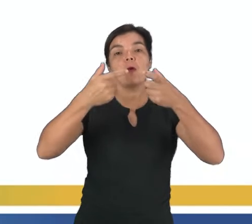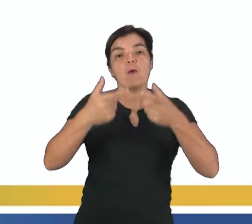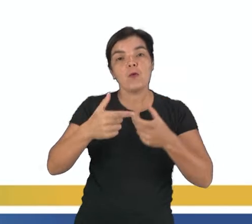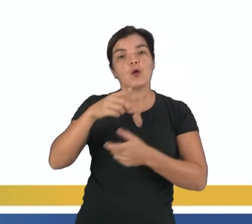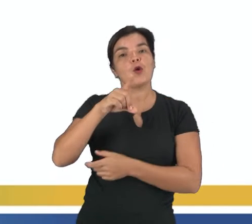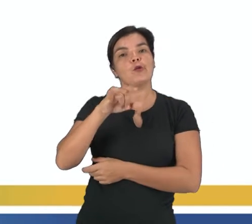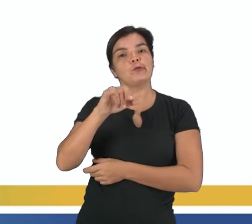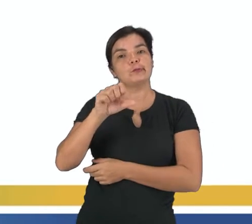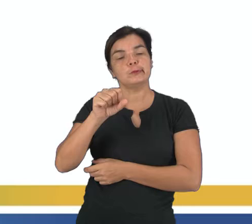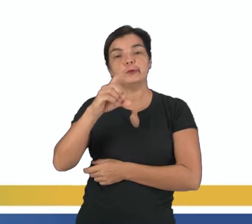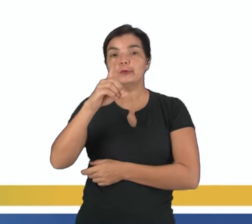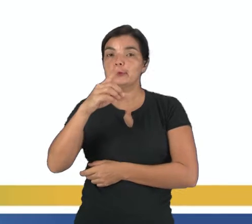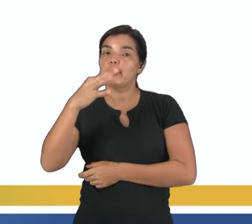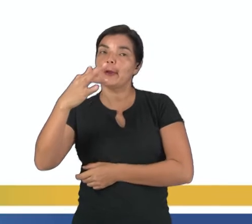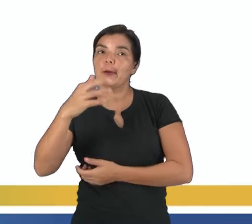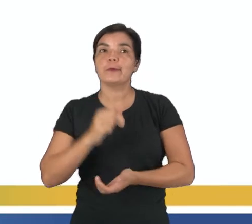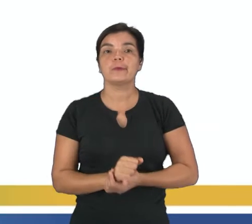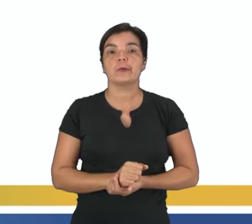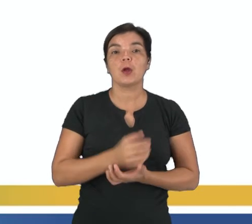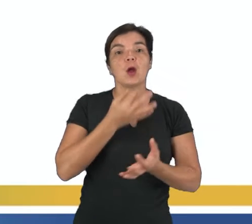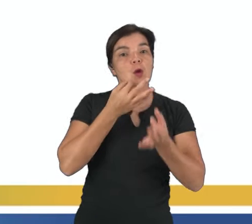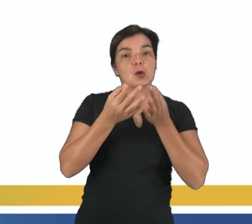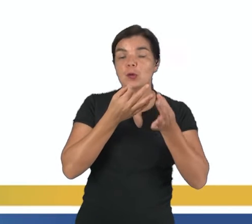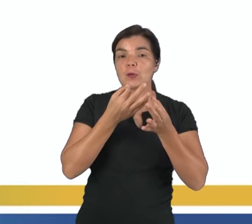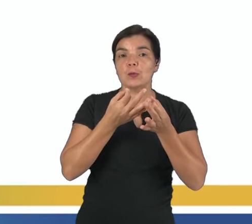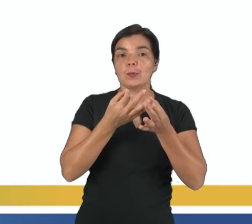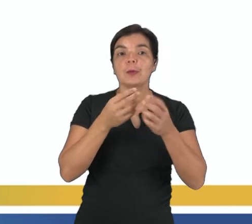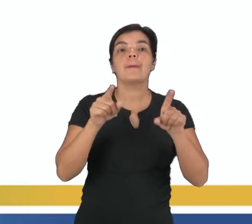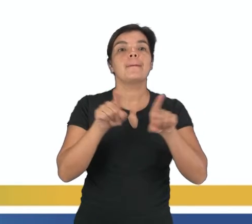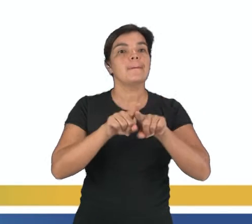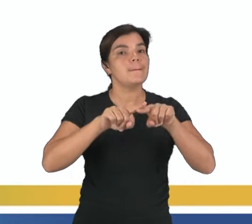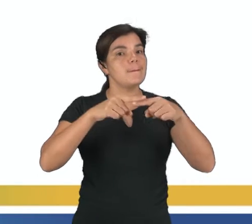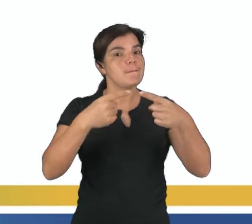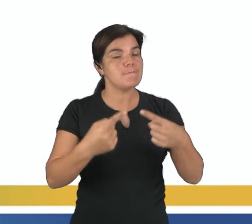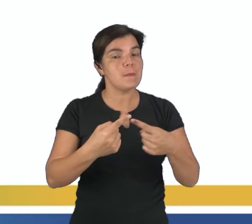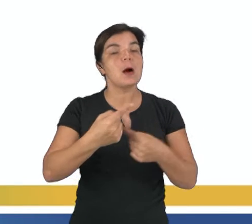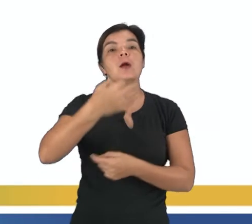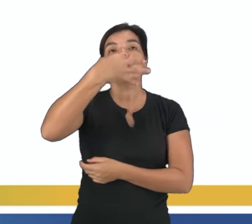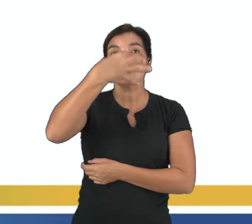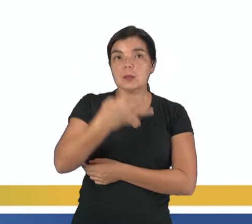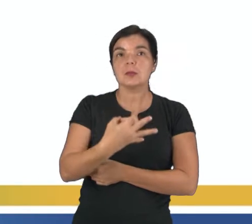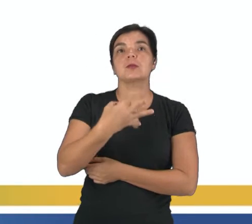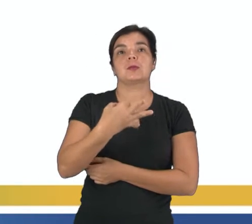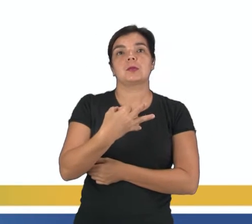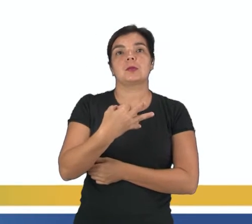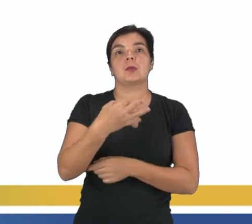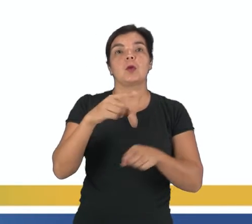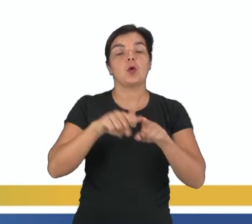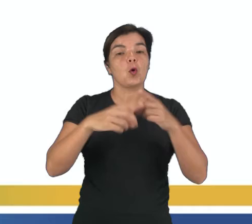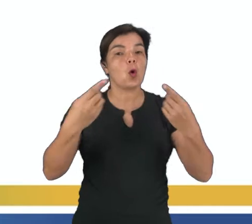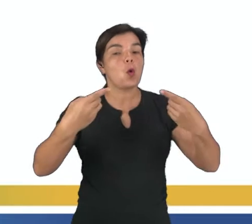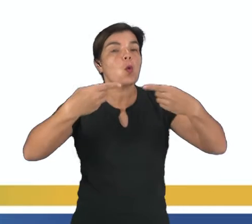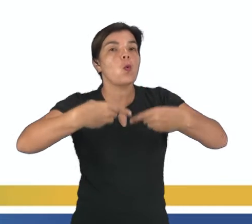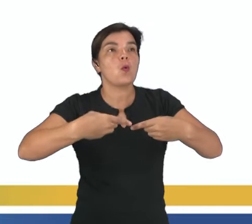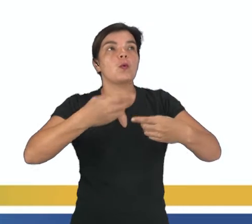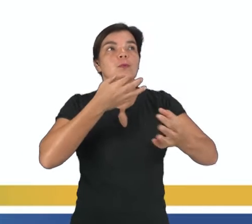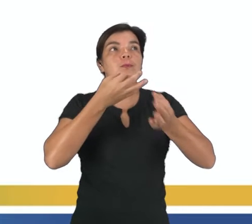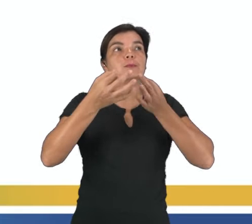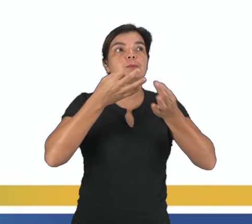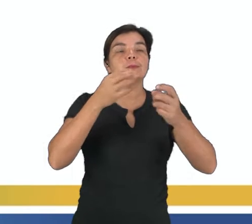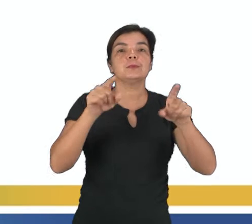Federal, pois não é um argumento, é um fato e não se pode contra-argumentar, ao menos no ponto de vista